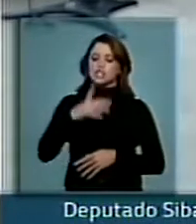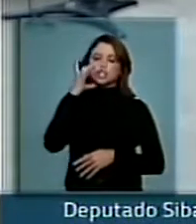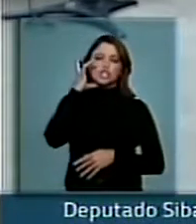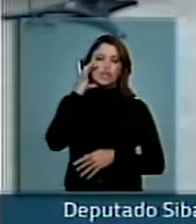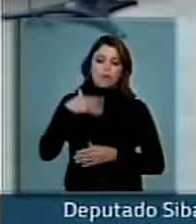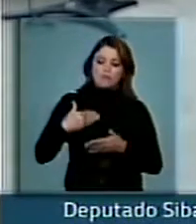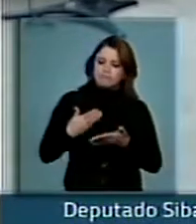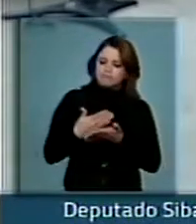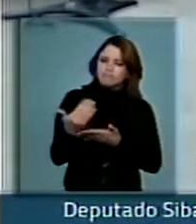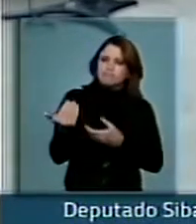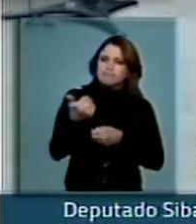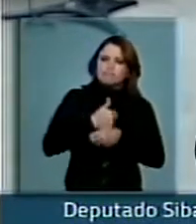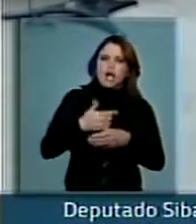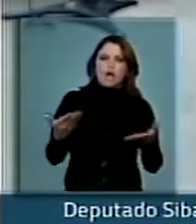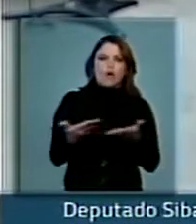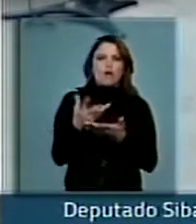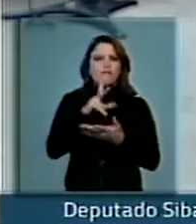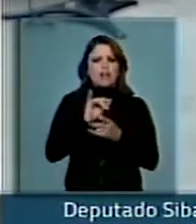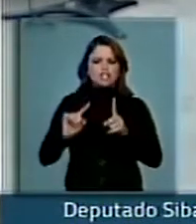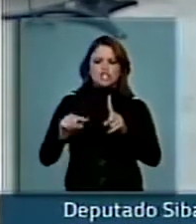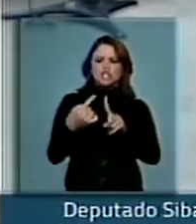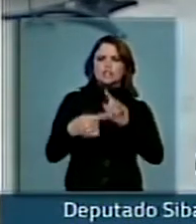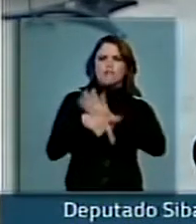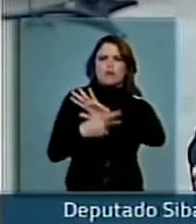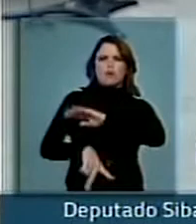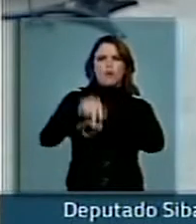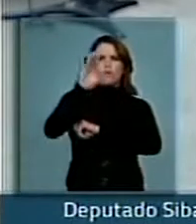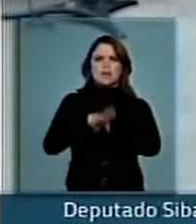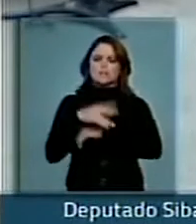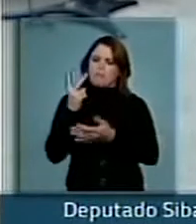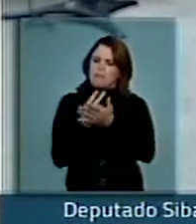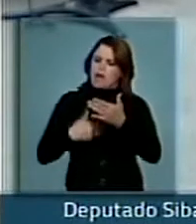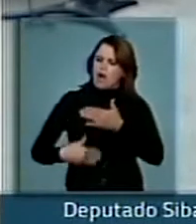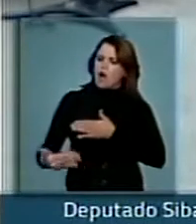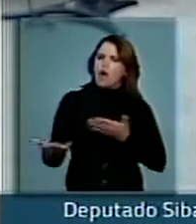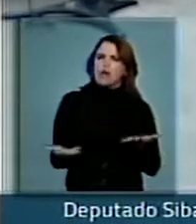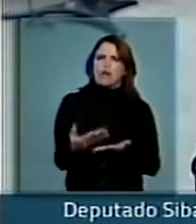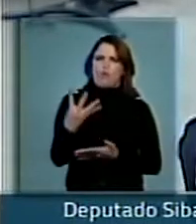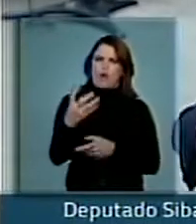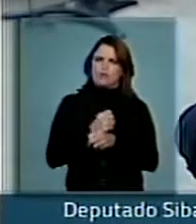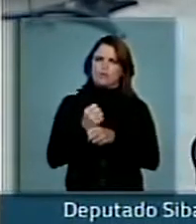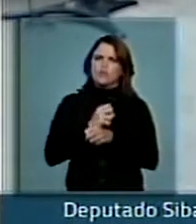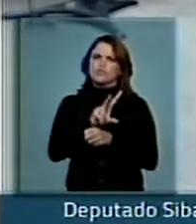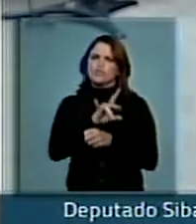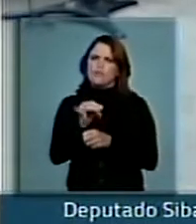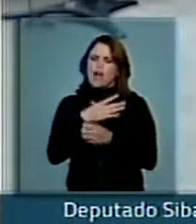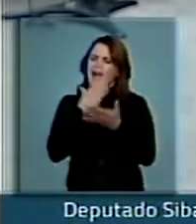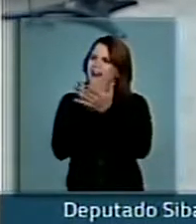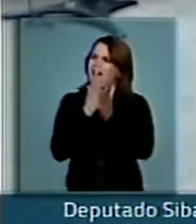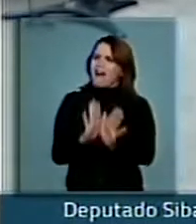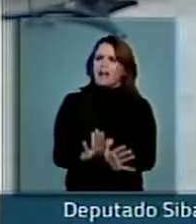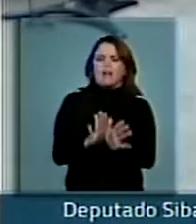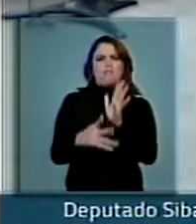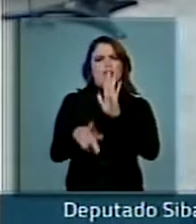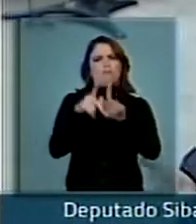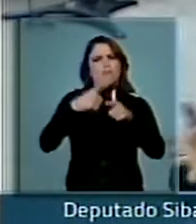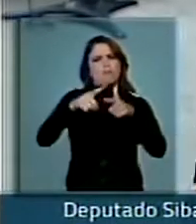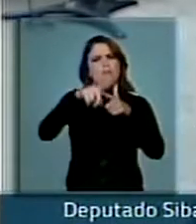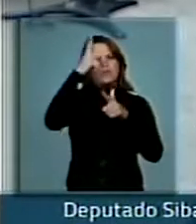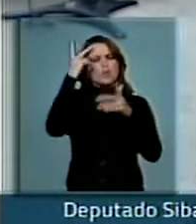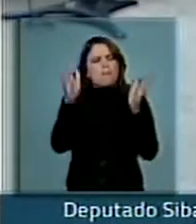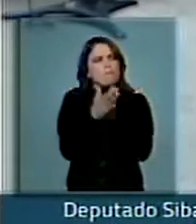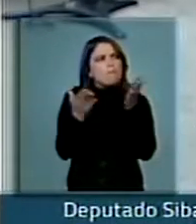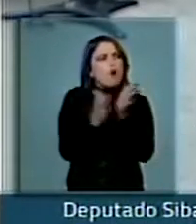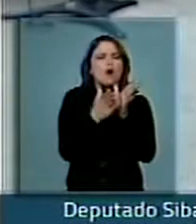assume e desafia, ainda neste mandato, zerar este problema no Brasil, virar